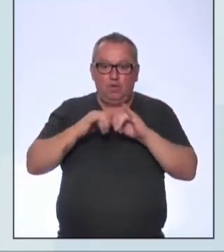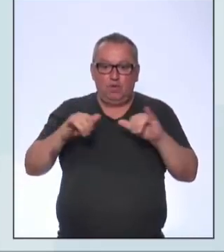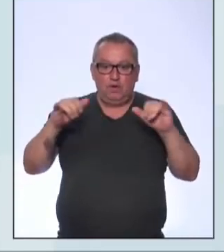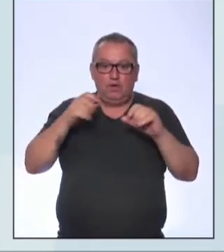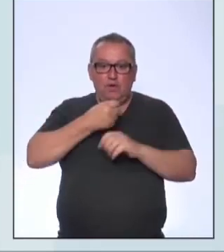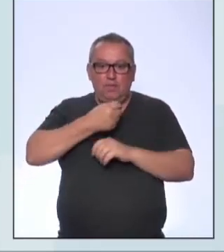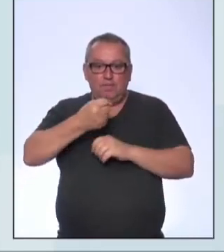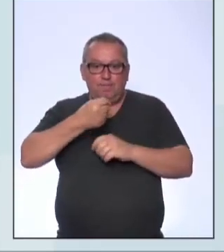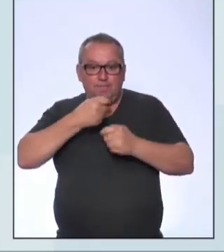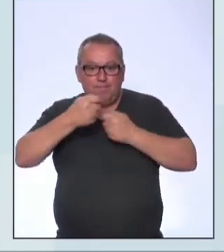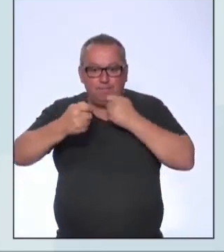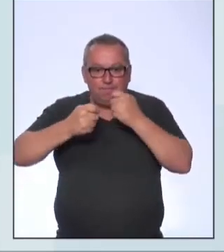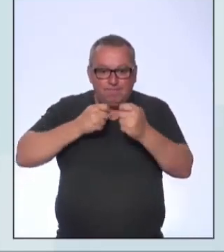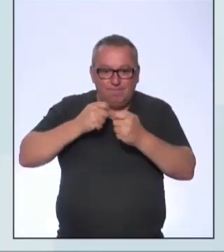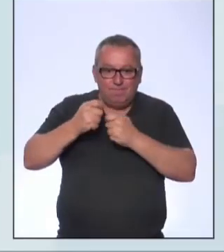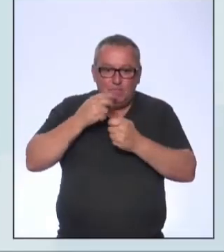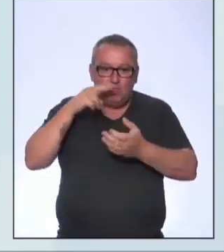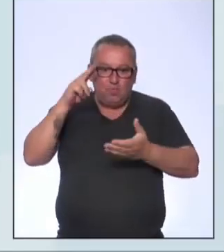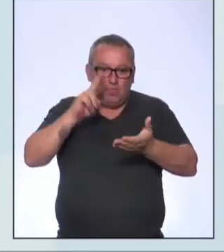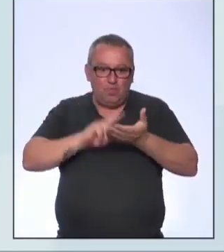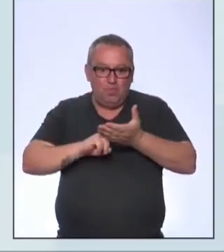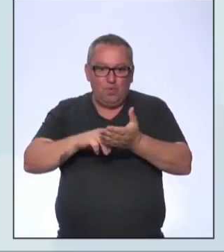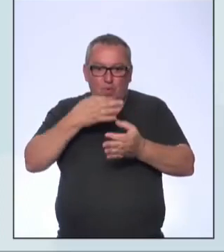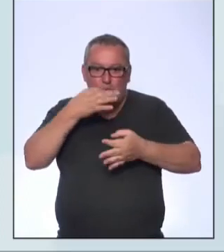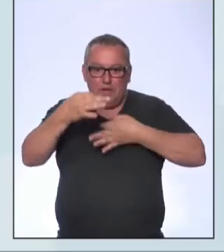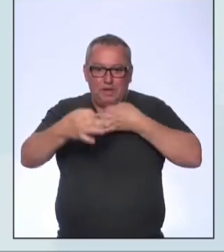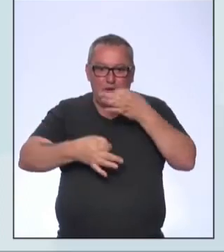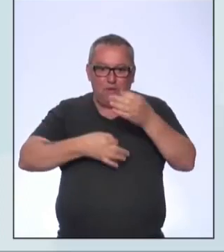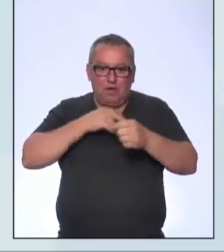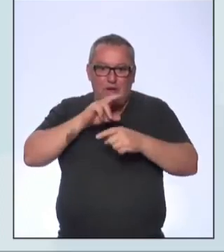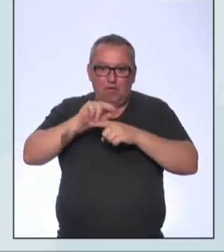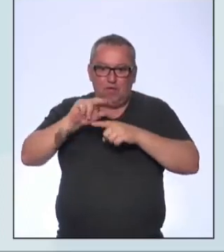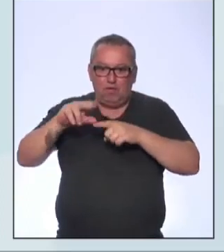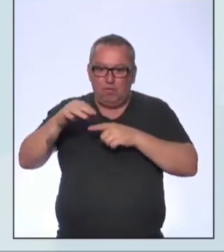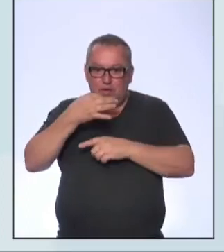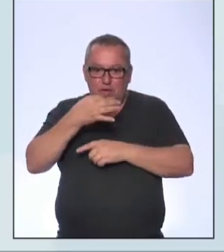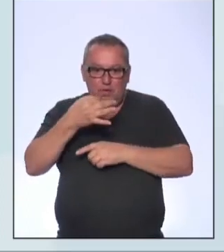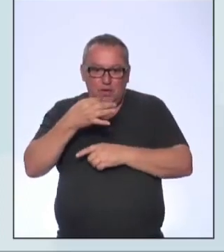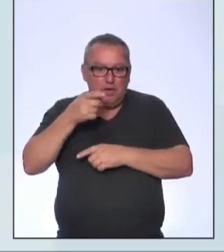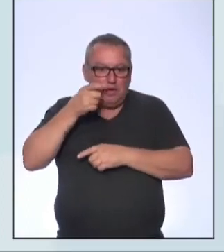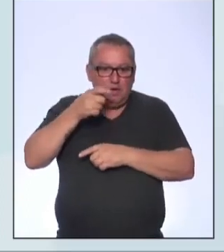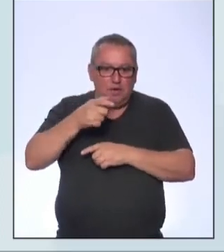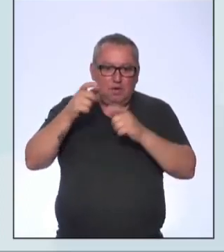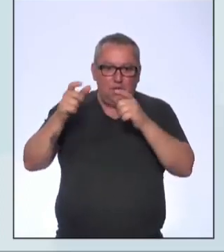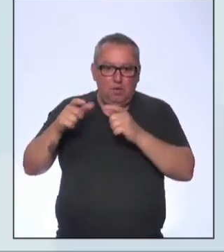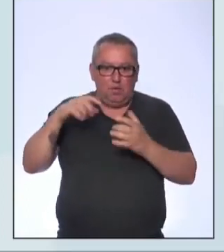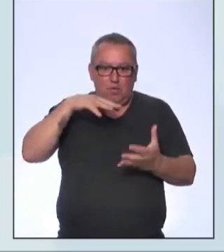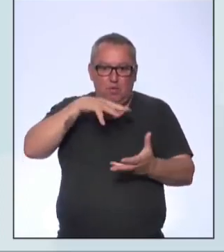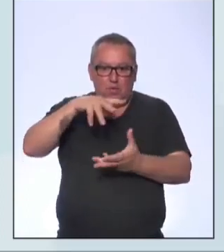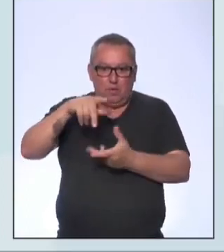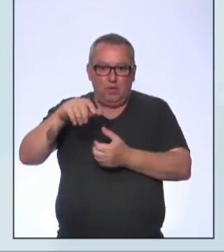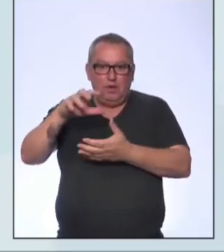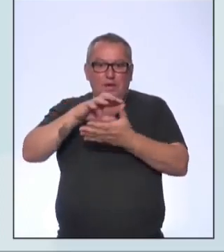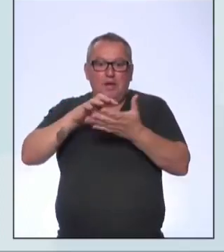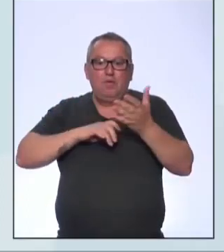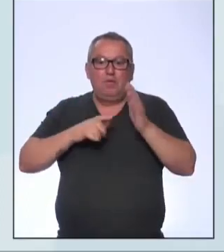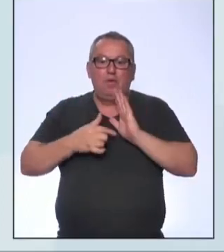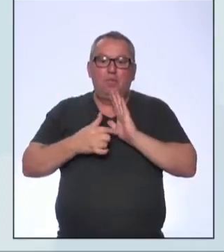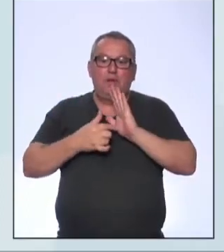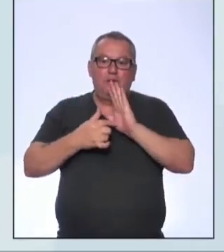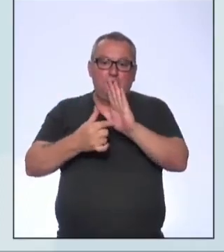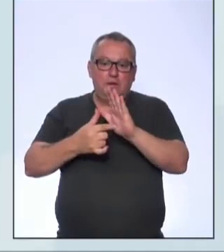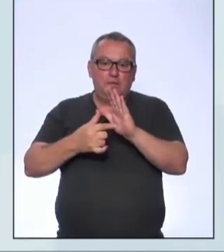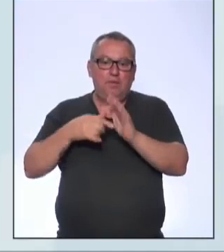noticiosos, entrevistas, cartas de leitor, comentários, artigos de opinião de interesse local ou global, textos